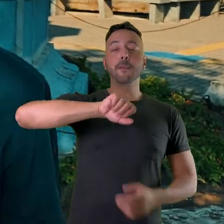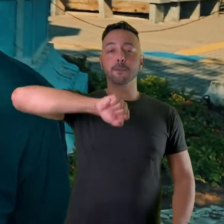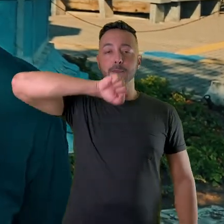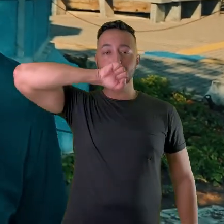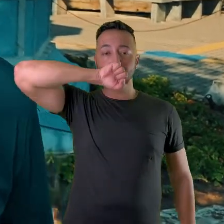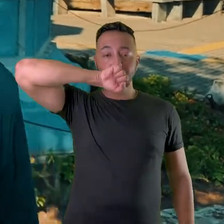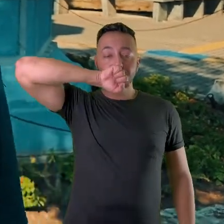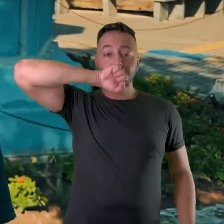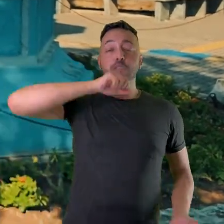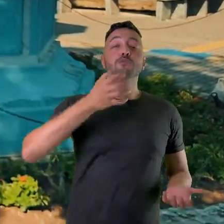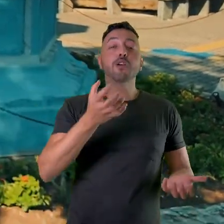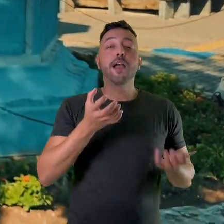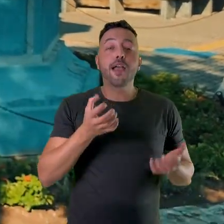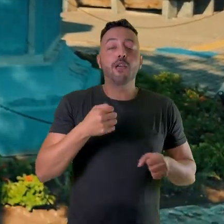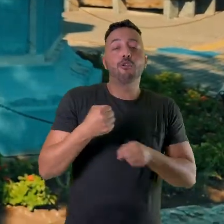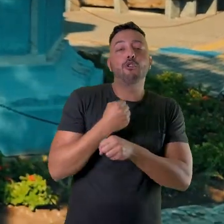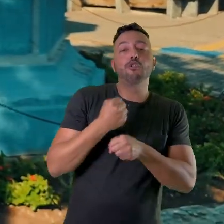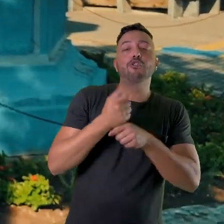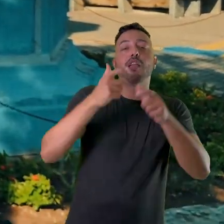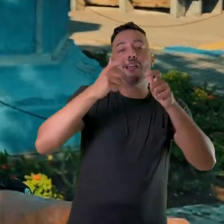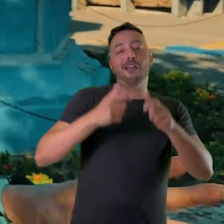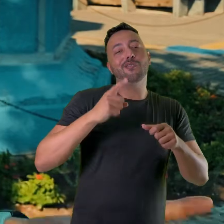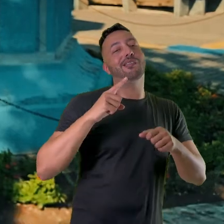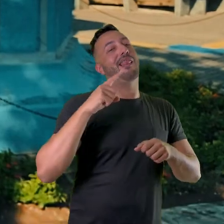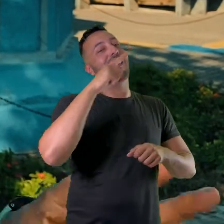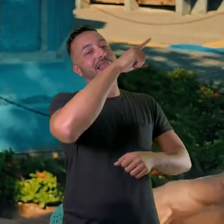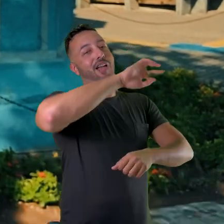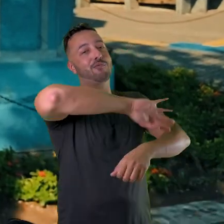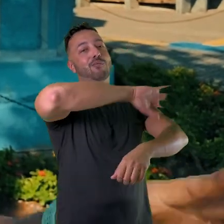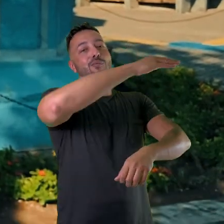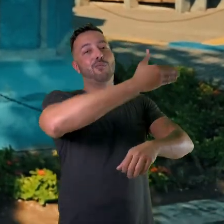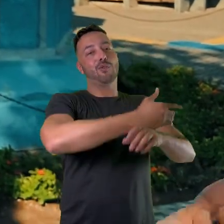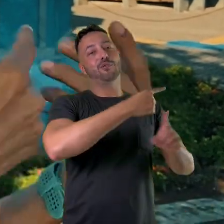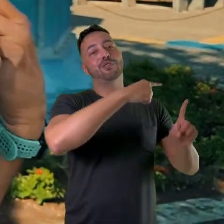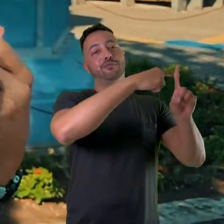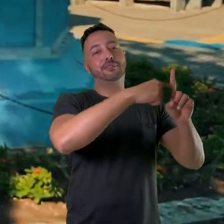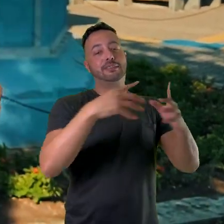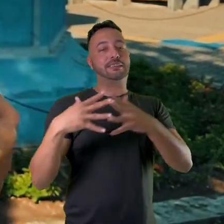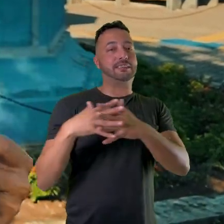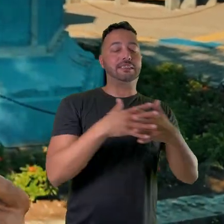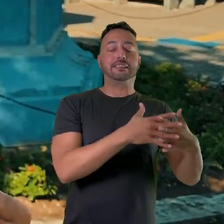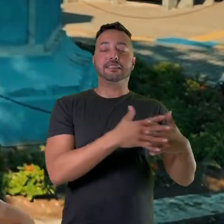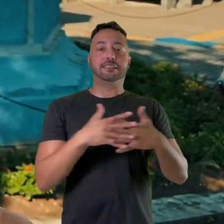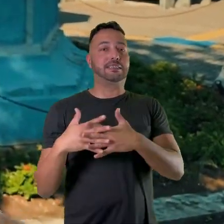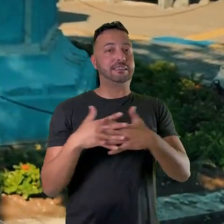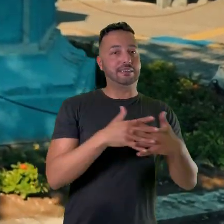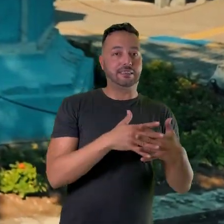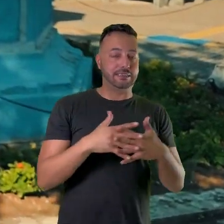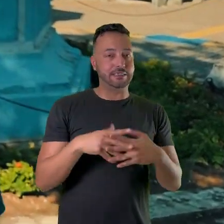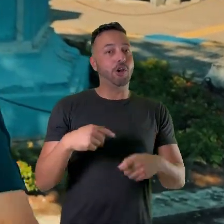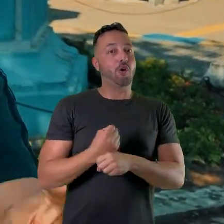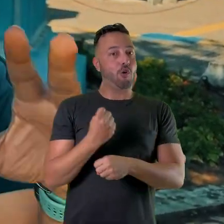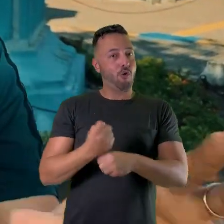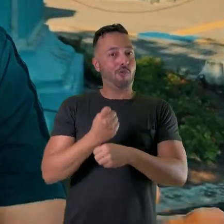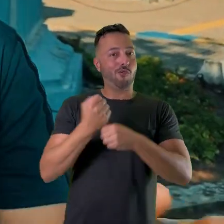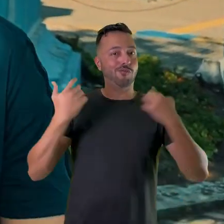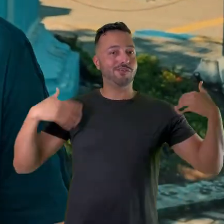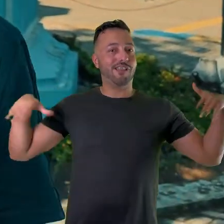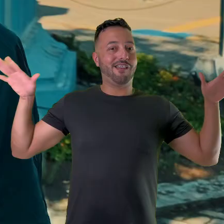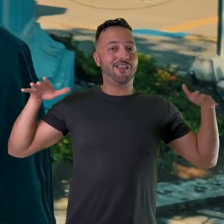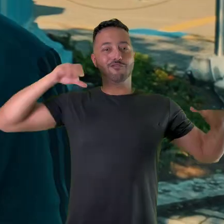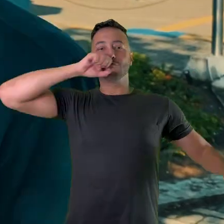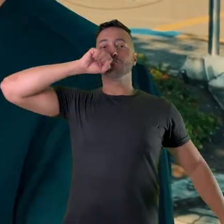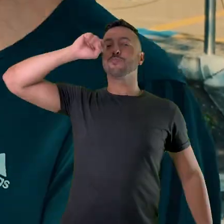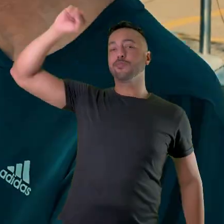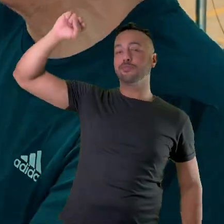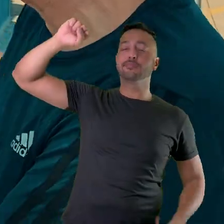que fosse construído lá no Monte das Tabocas. Teve um certo impasse na construção desse monumento. E depois ficou resolvido